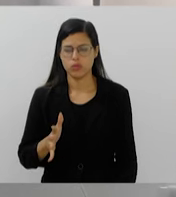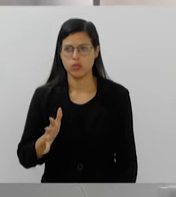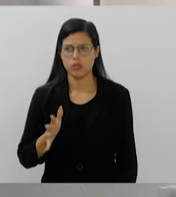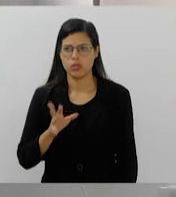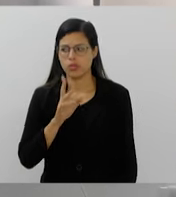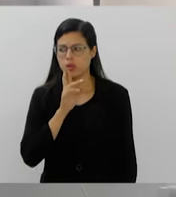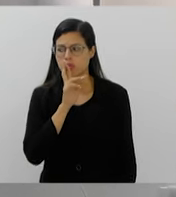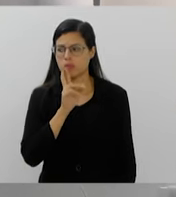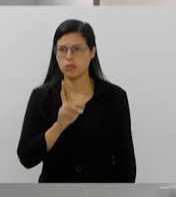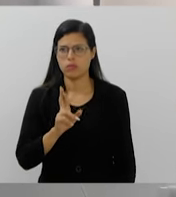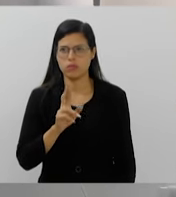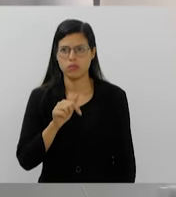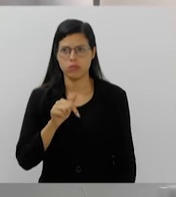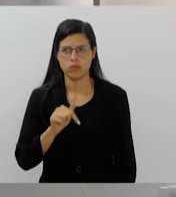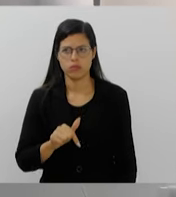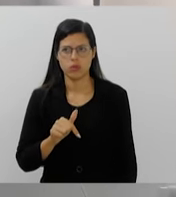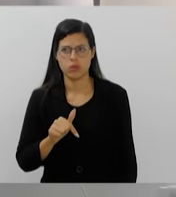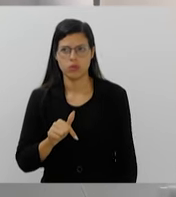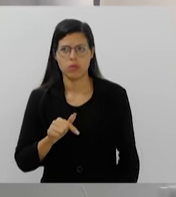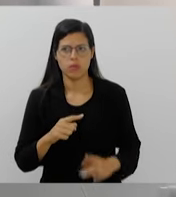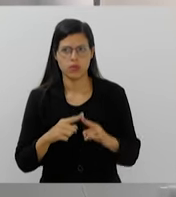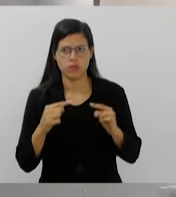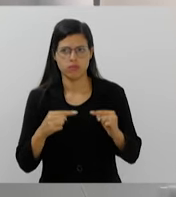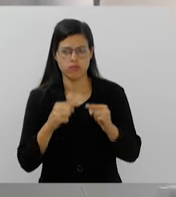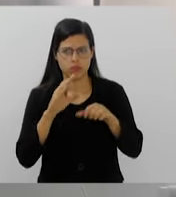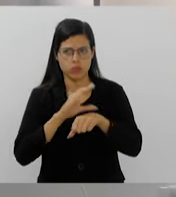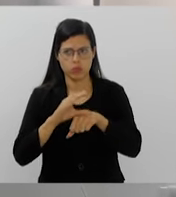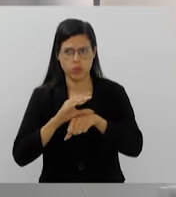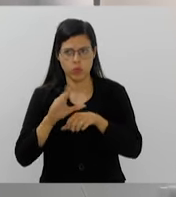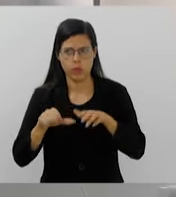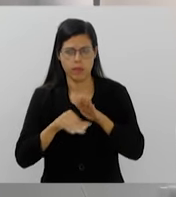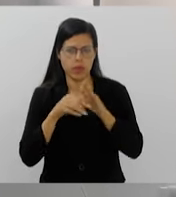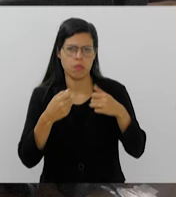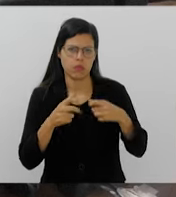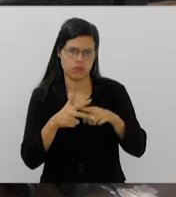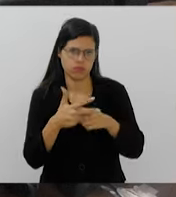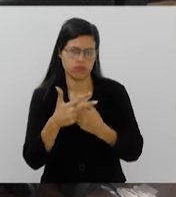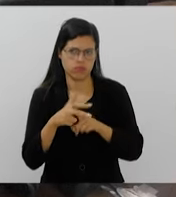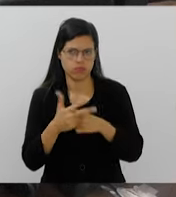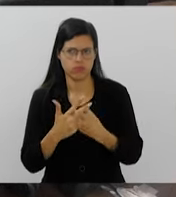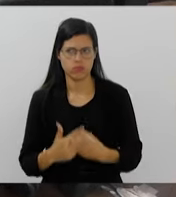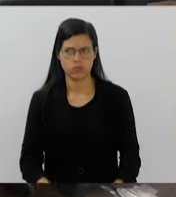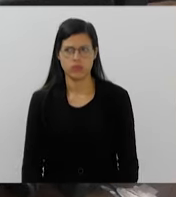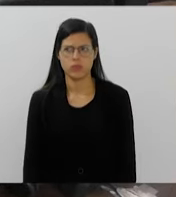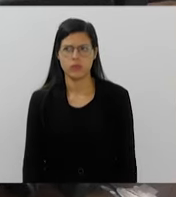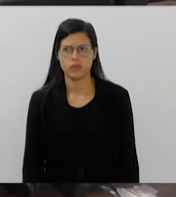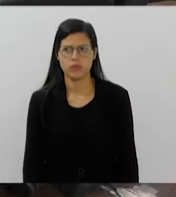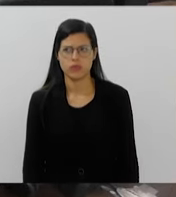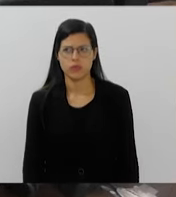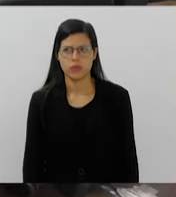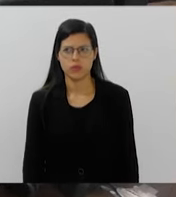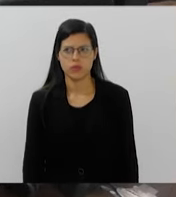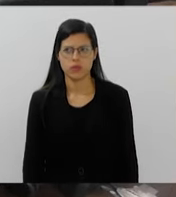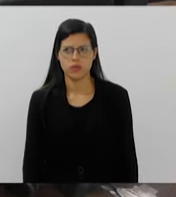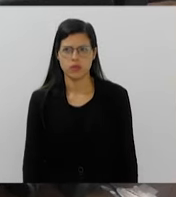pela constitucionalidade com emendas. É só consertar, então. É só consertar. É fácil,